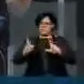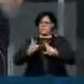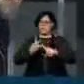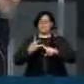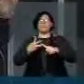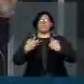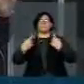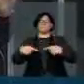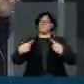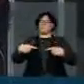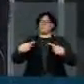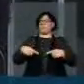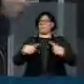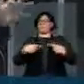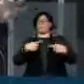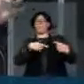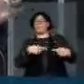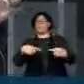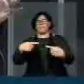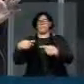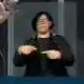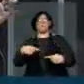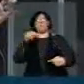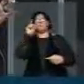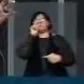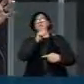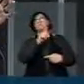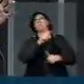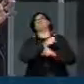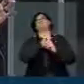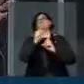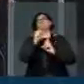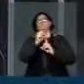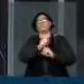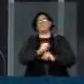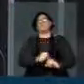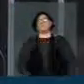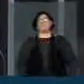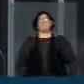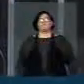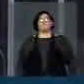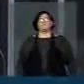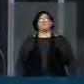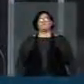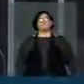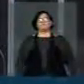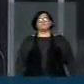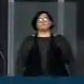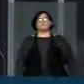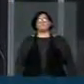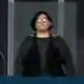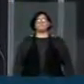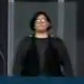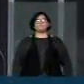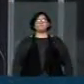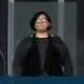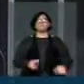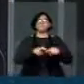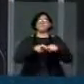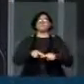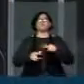patamar civilizado dos interesses que estão na sociedade. Por isso eu entendo que o trabalho da polícia